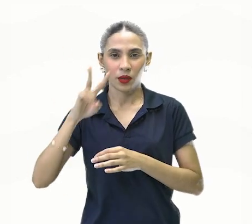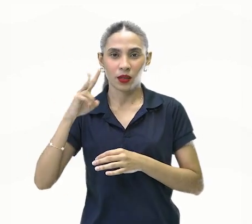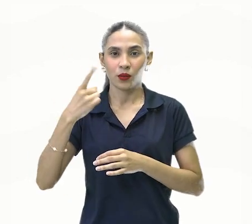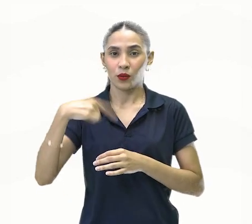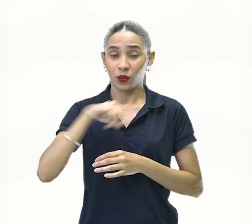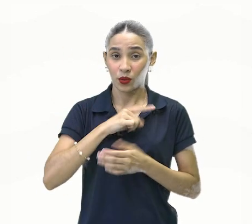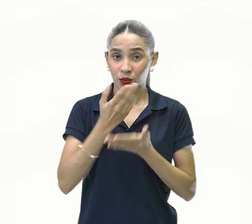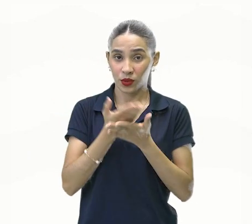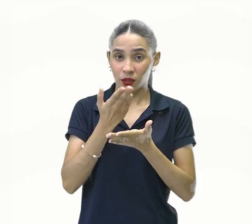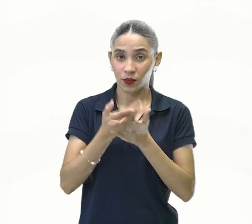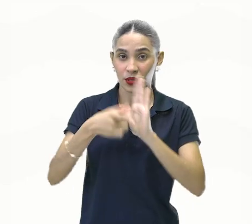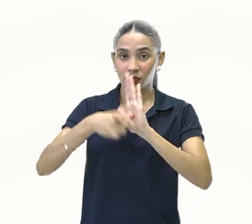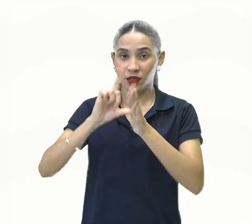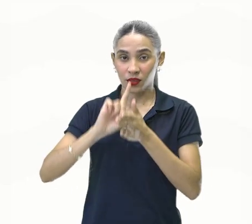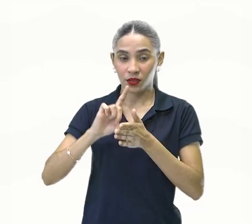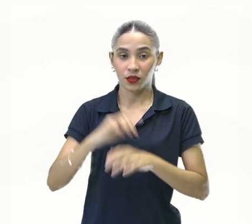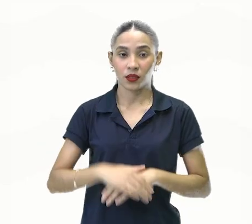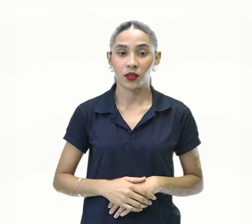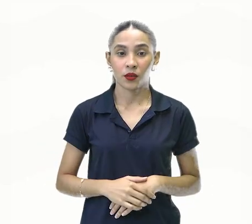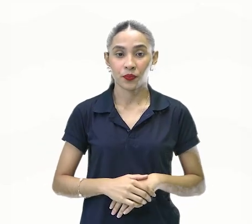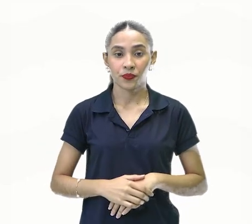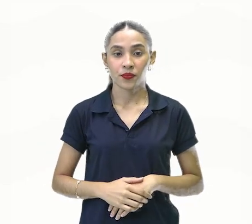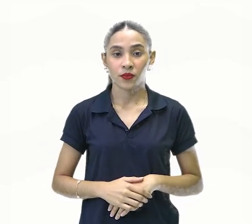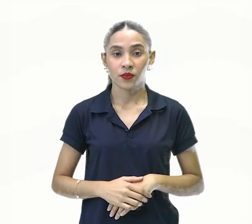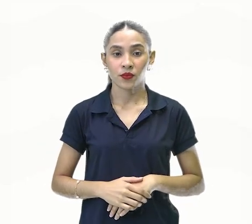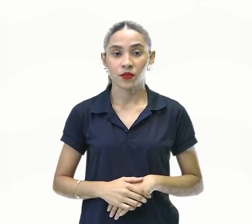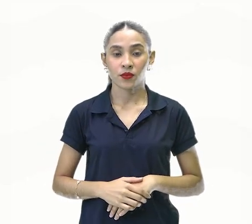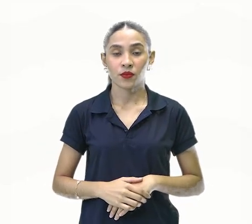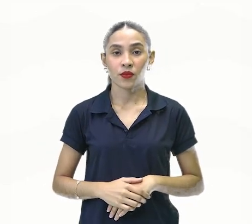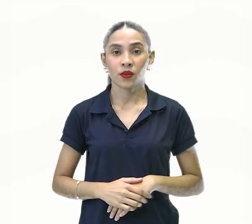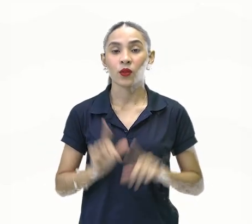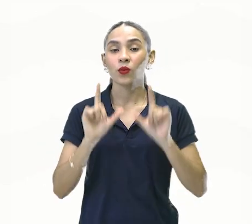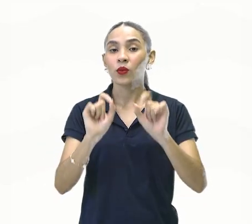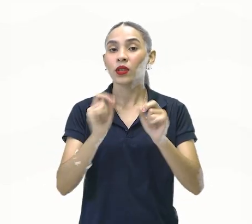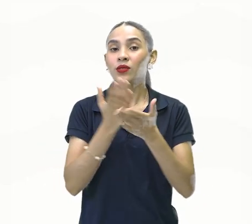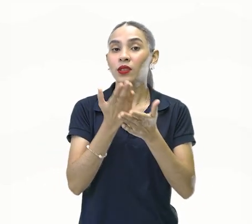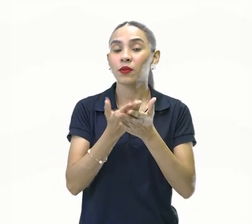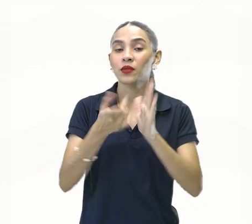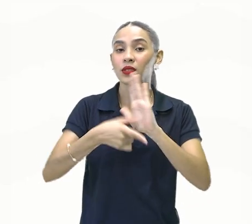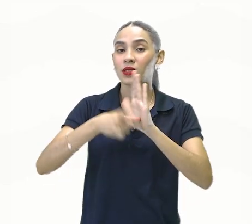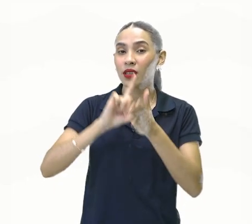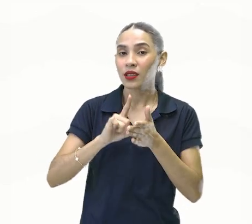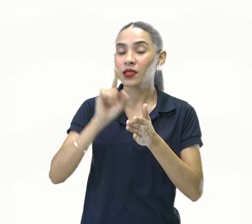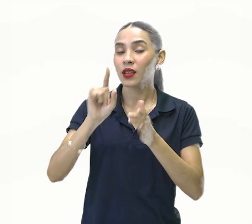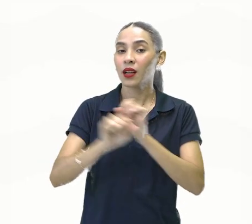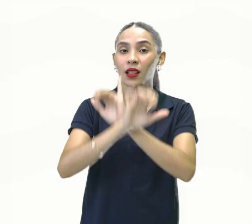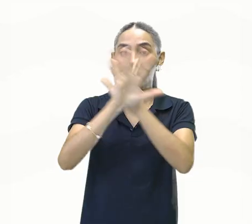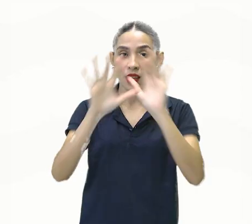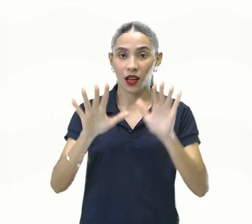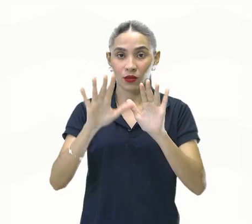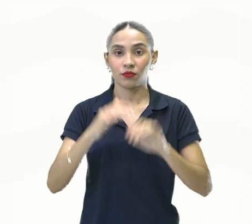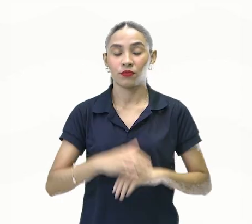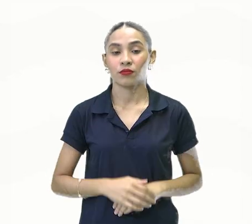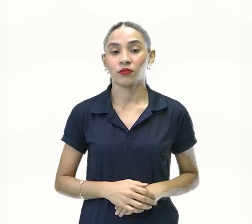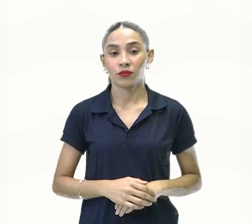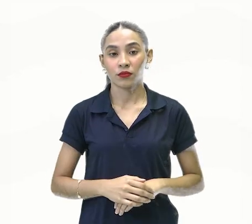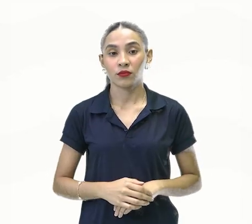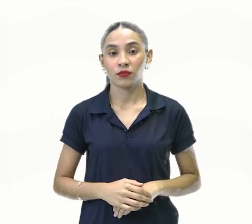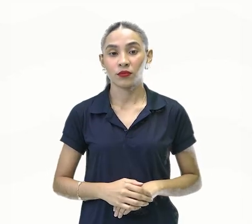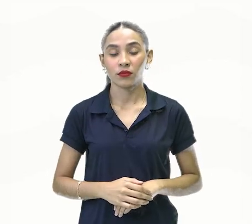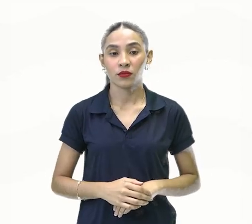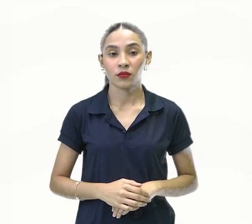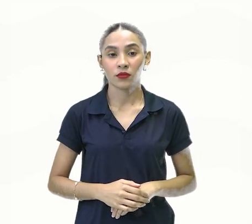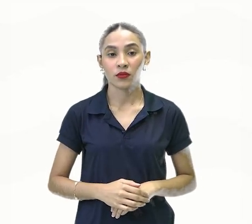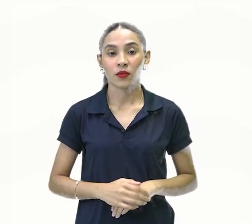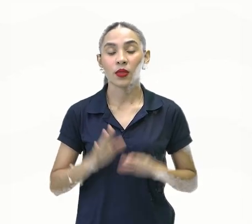vimos anteriormente? Olha só. Eu vou mostrar para vocês o que nós vimos anteriormente, só para deixar, para evidenciar, né?